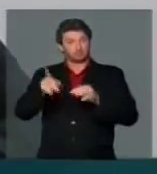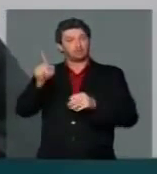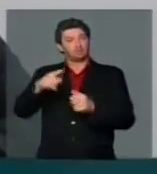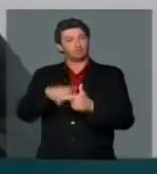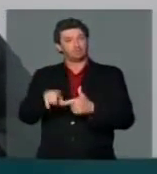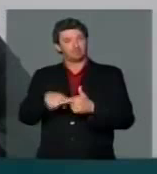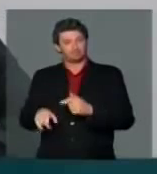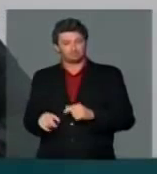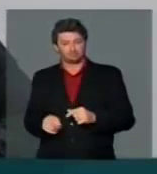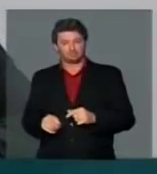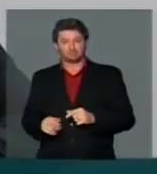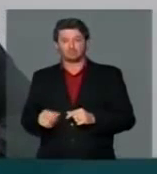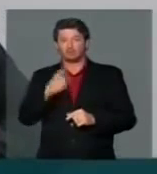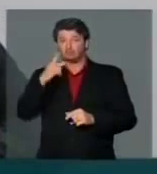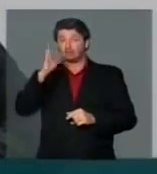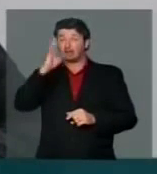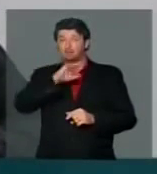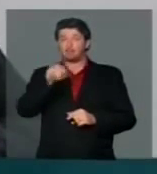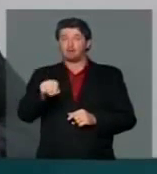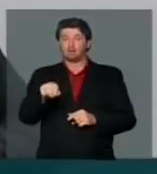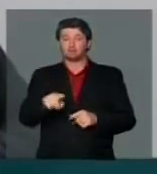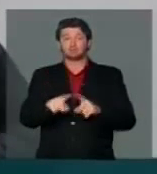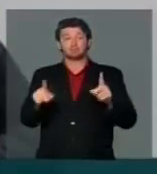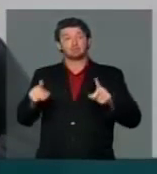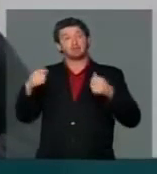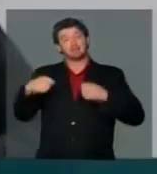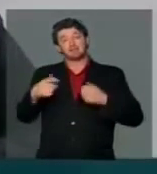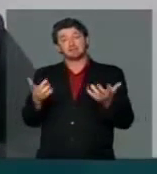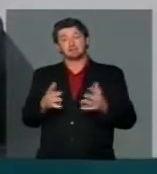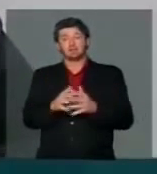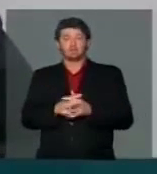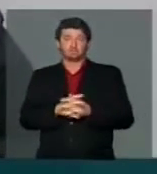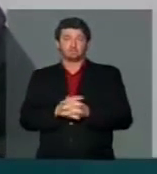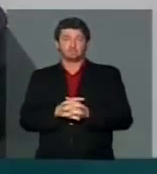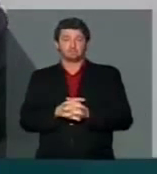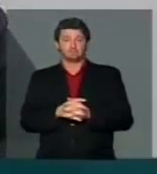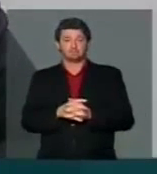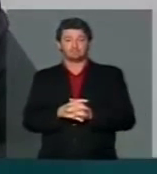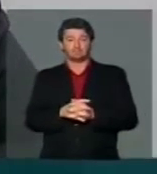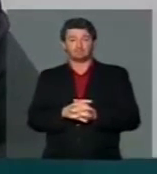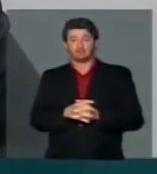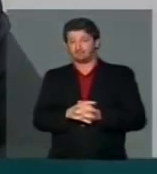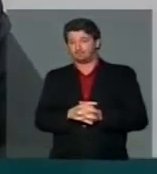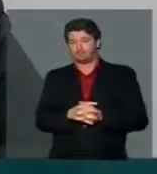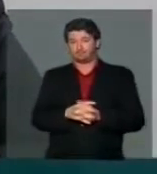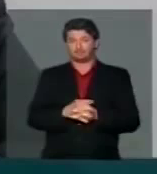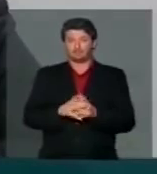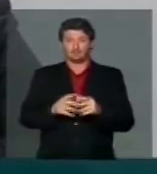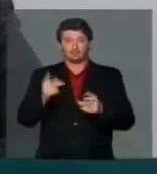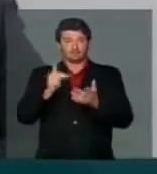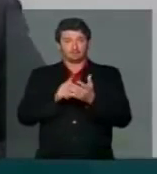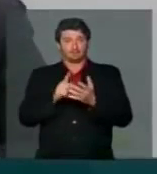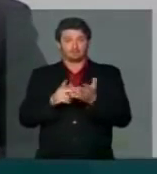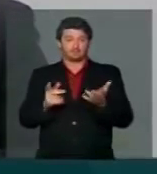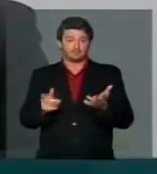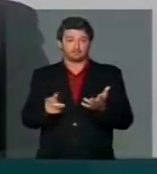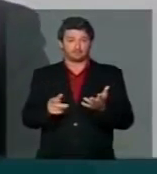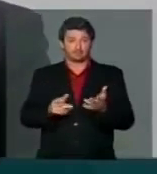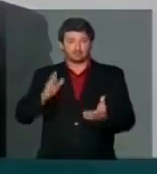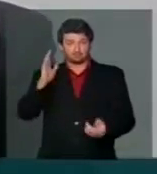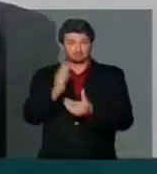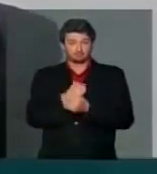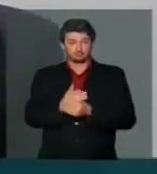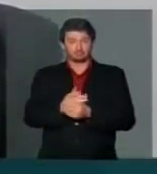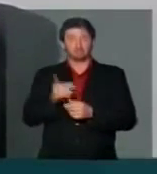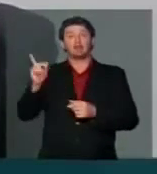problema. Eu diria que é um mal, mas é um mal necessário, não é? É um mal necessário. Realmente, a